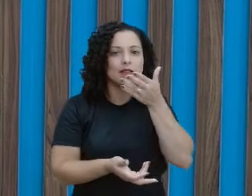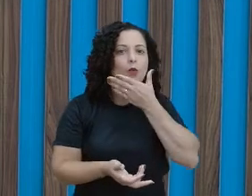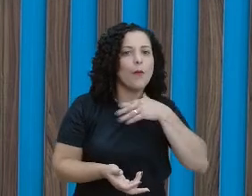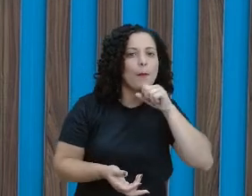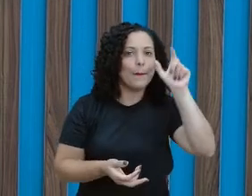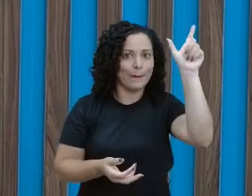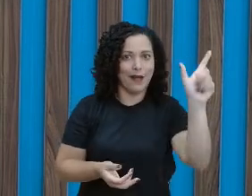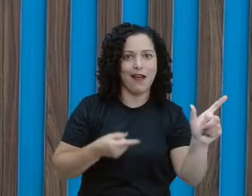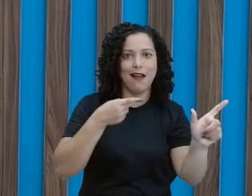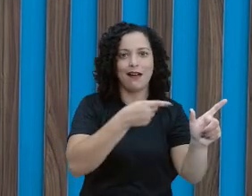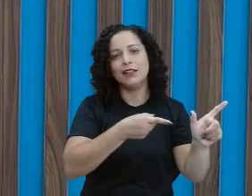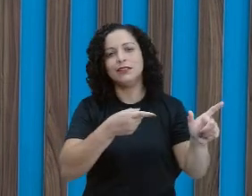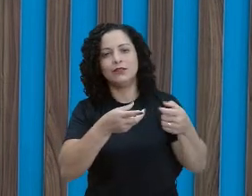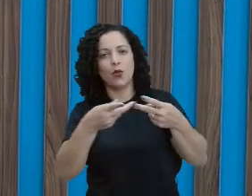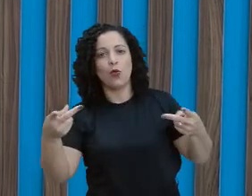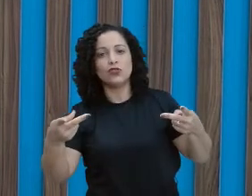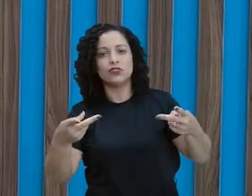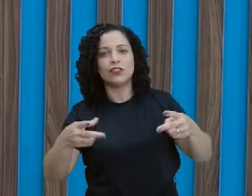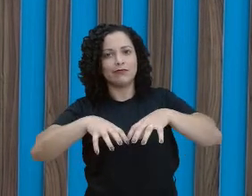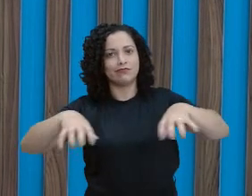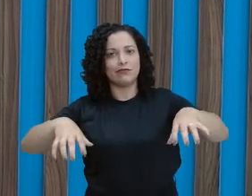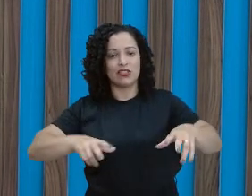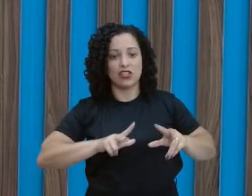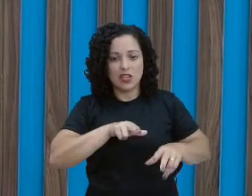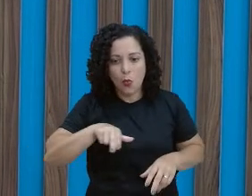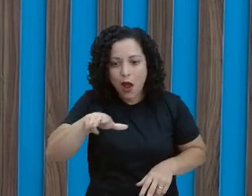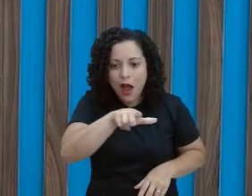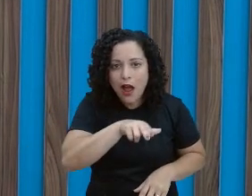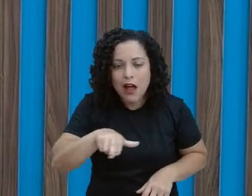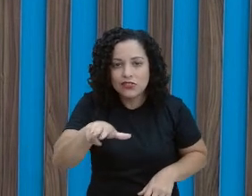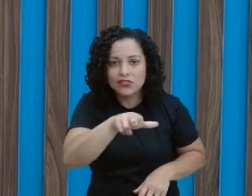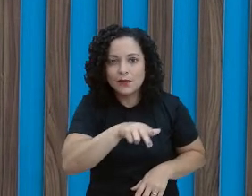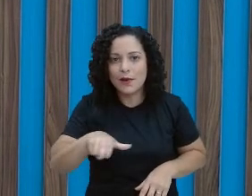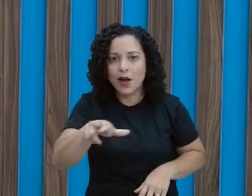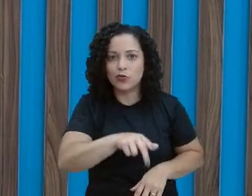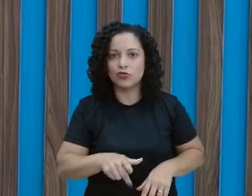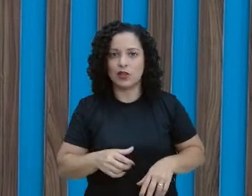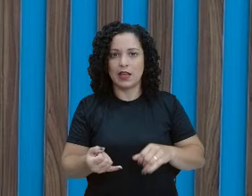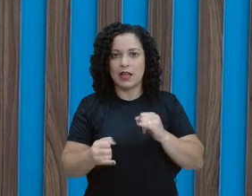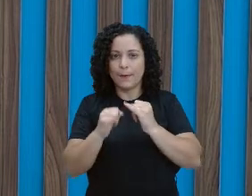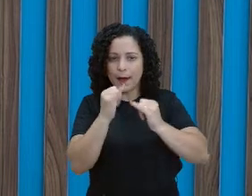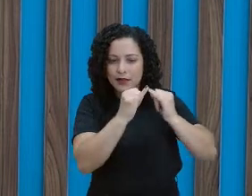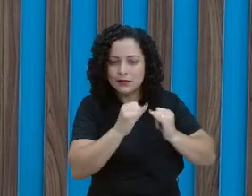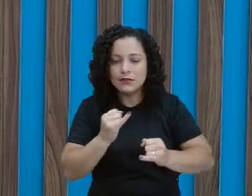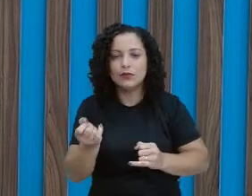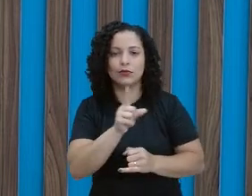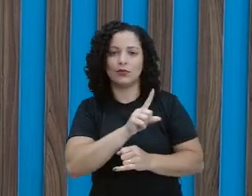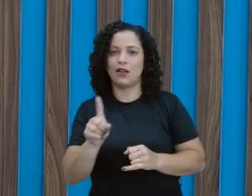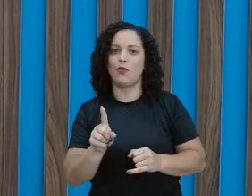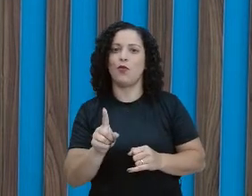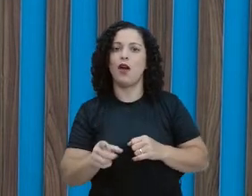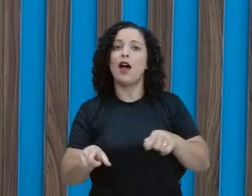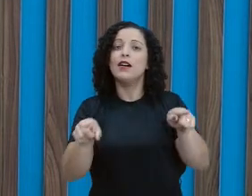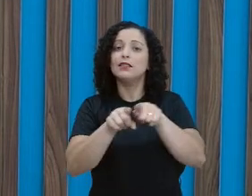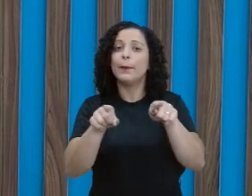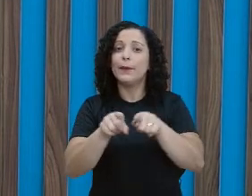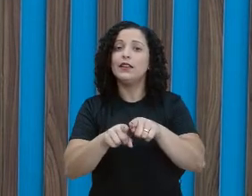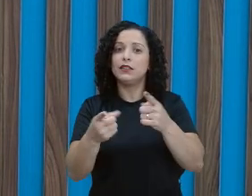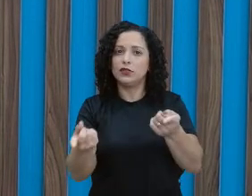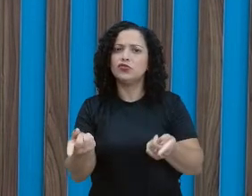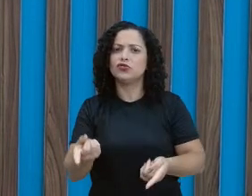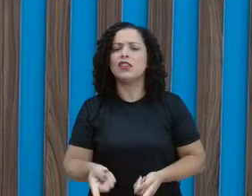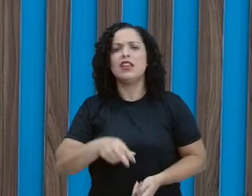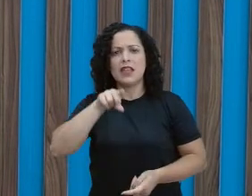um. Isso não quer dizer que todos vão ser iguais. Nem gêmeos, eles são totalmente iguais. A gente sabe que eles têm